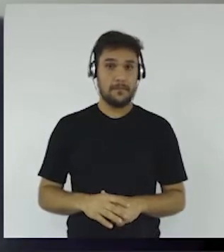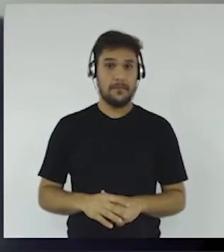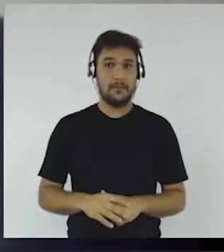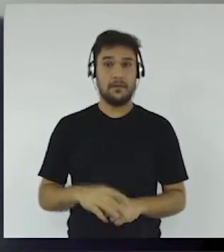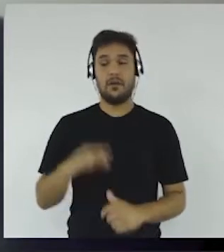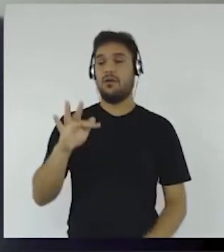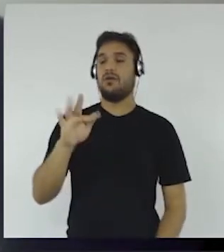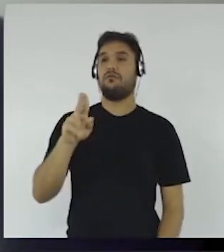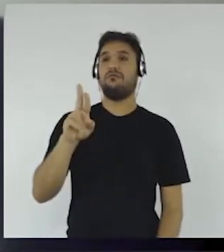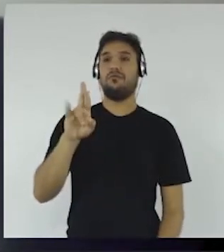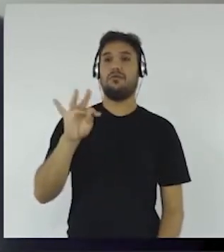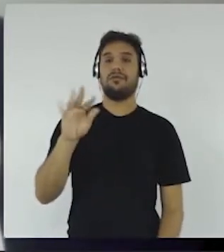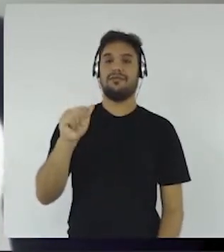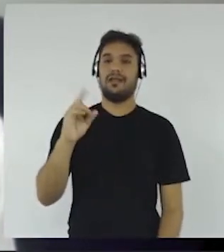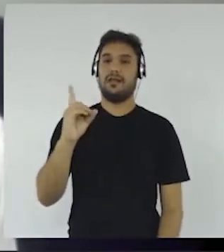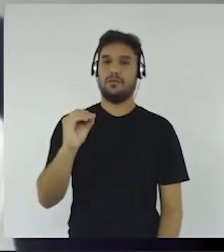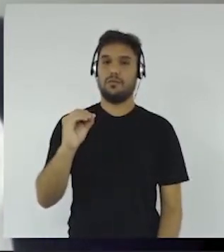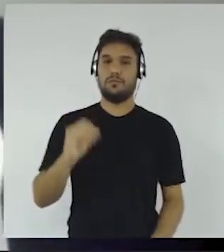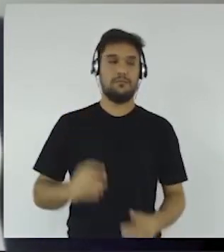Furtado.